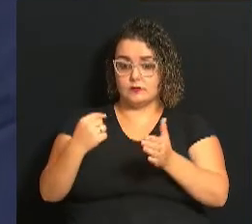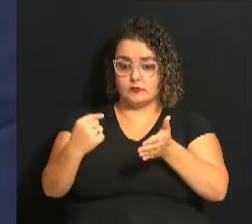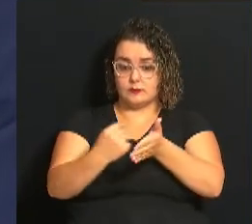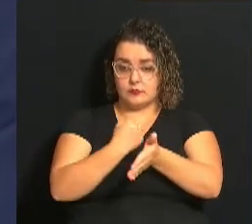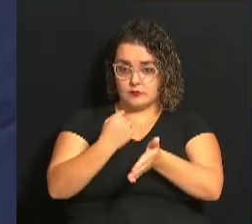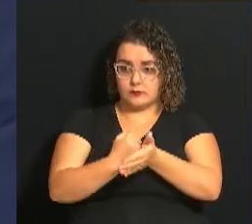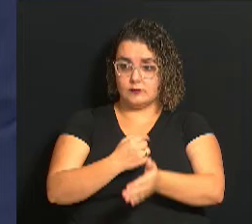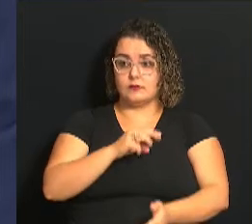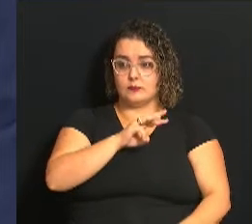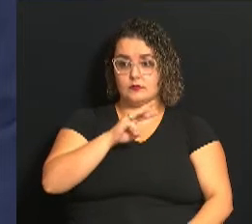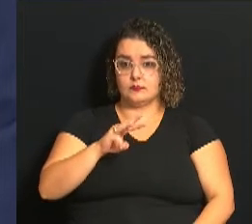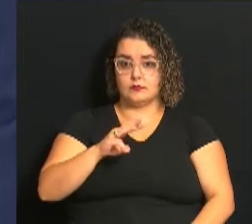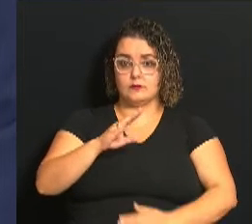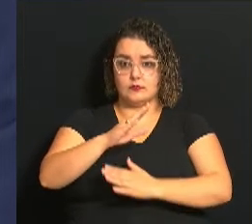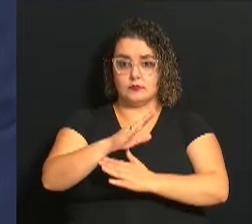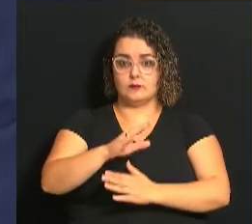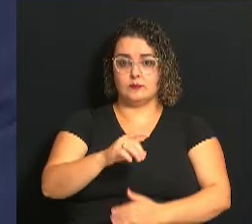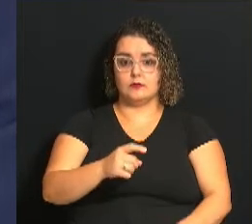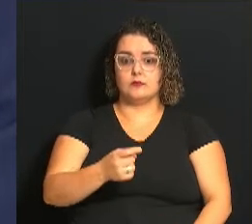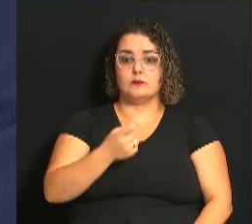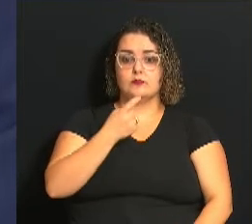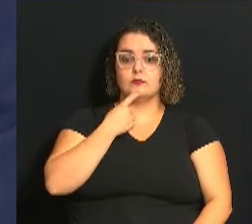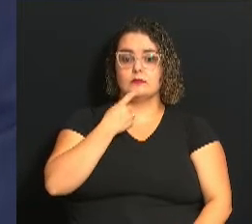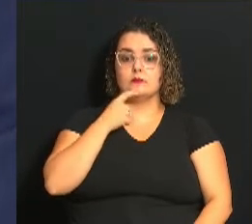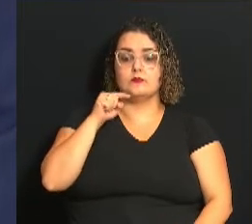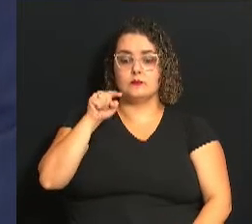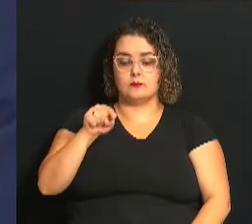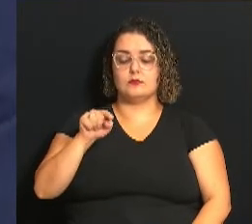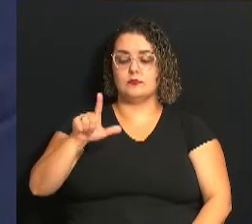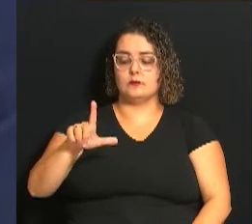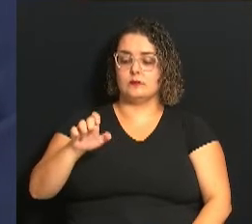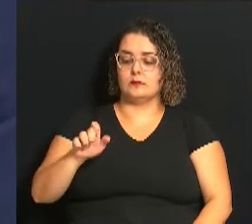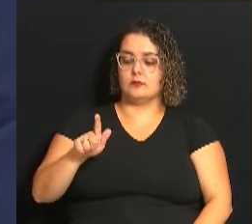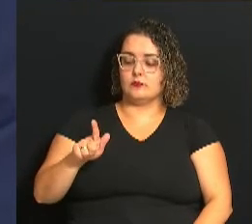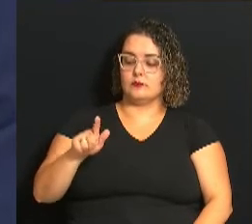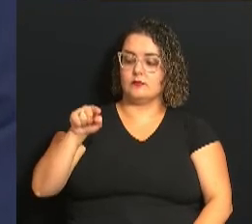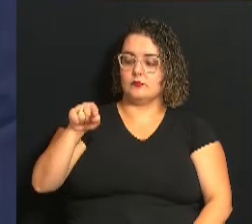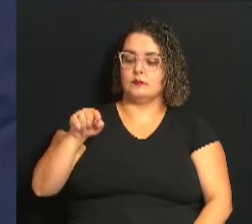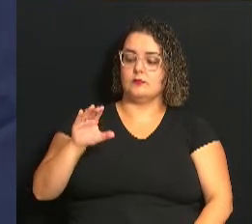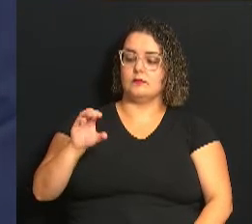no site da Câmara, da Municipal de Campinas, no site